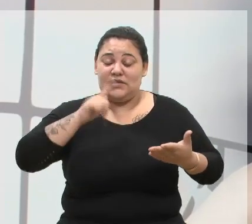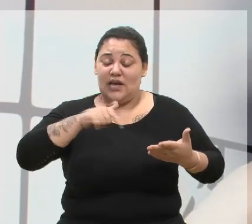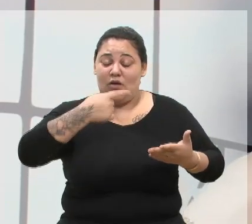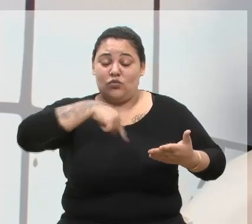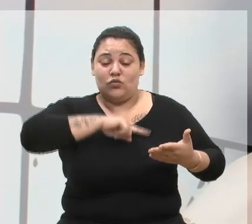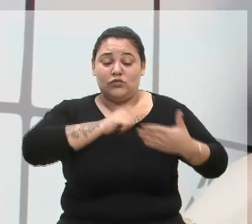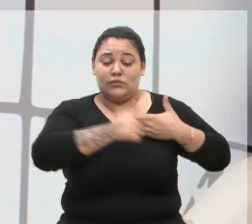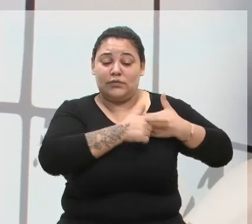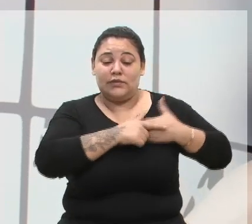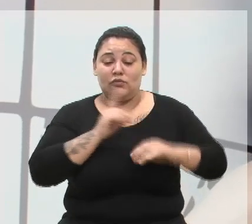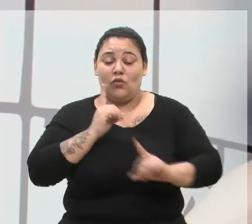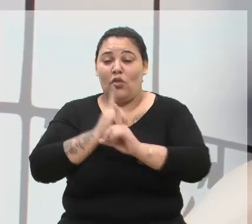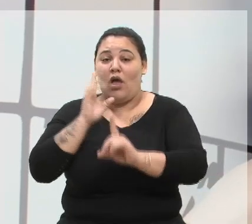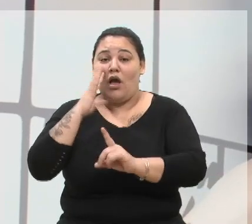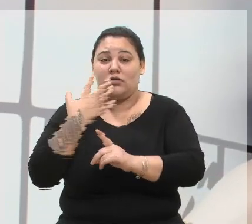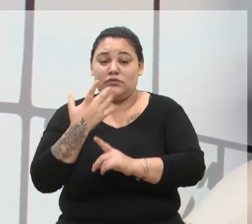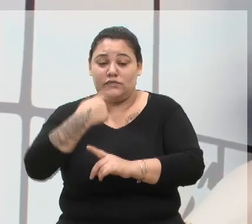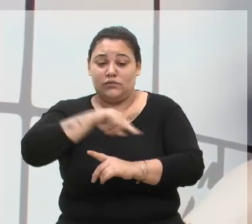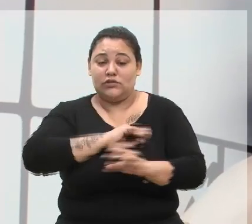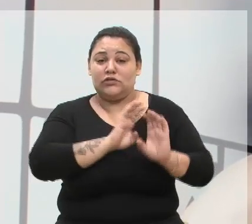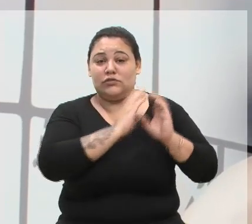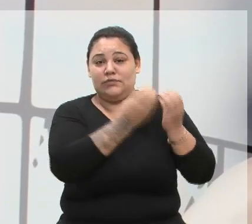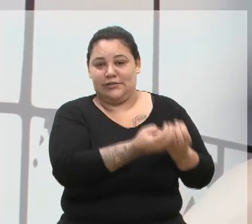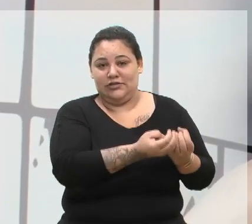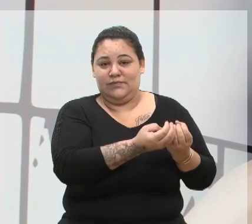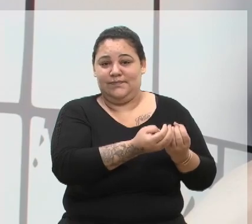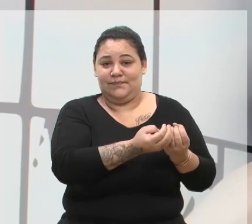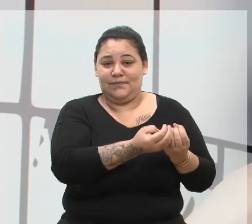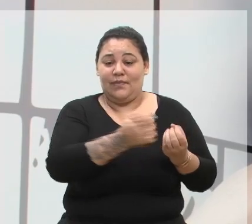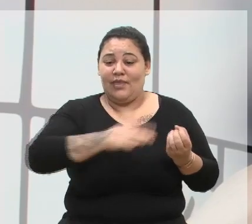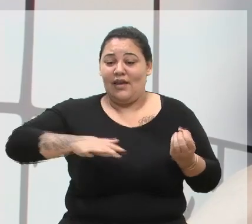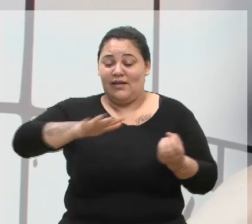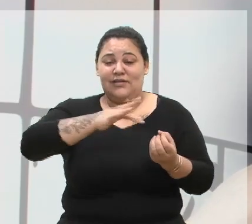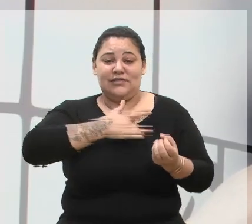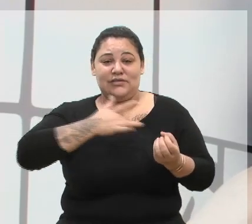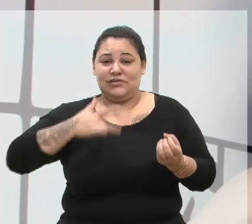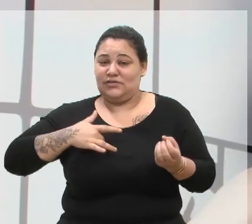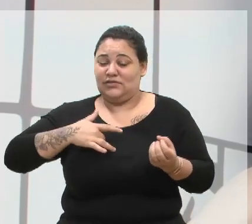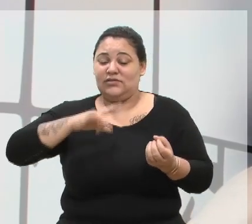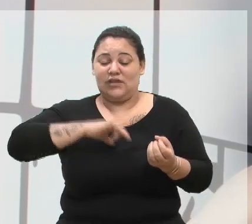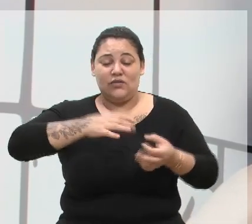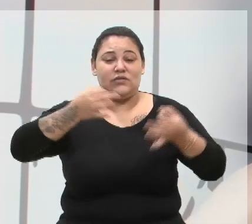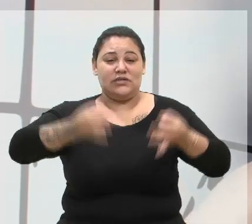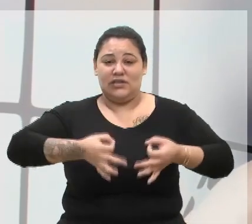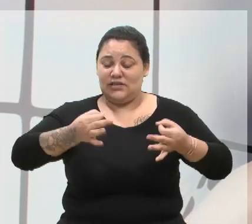buscar soluções para a nossa comunidade, e essa na área da saúde, sem dúvida